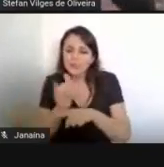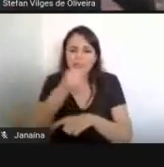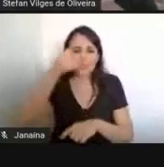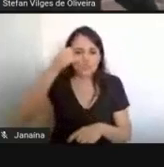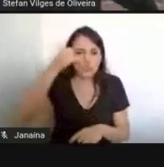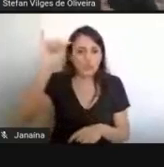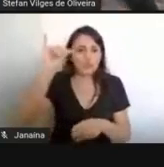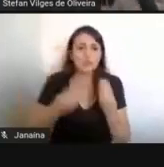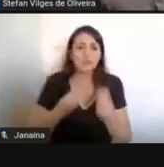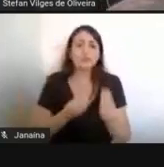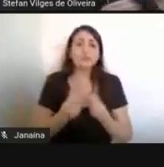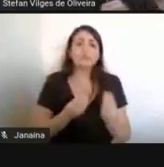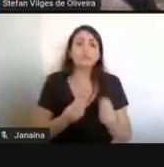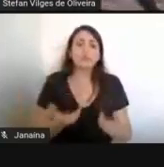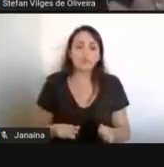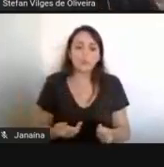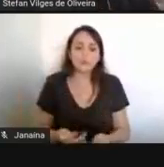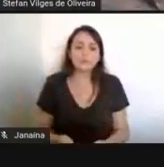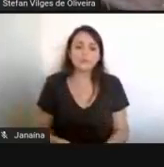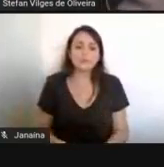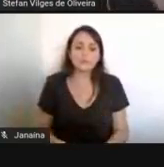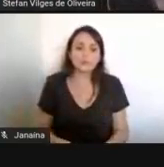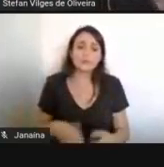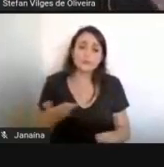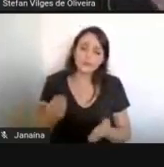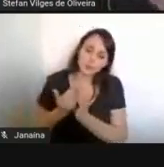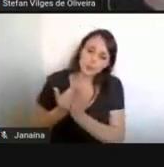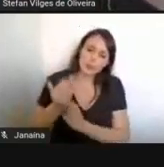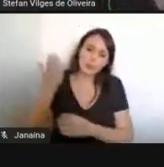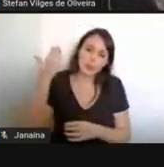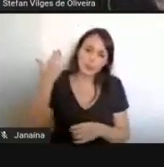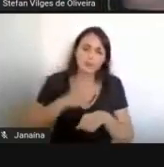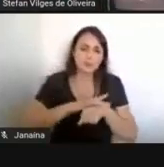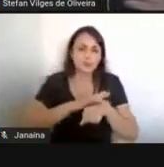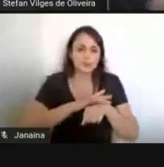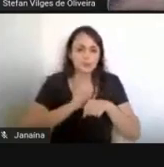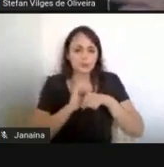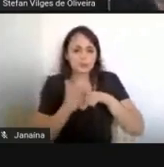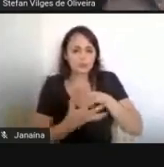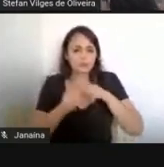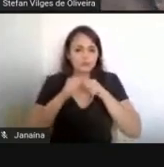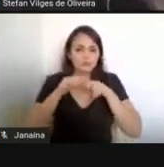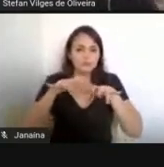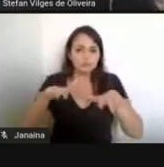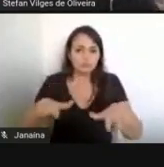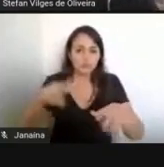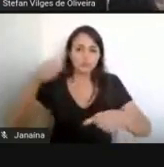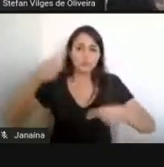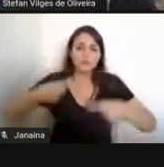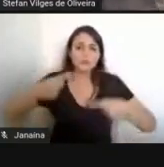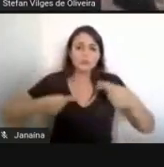prevenção. Para isso, então, desde o início da pandemia, tem se discutido a famosa frase, né,